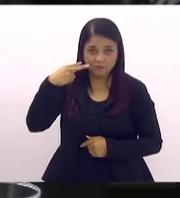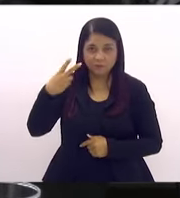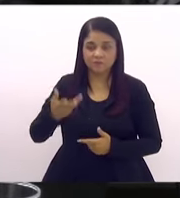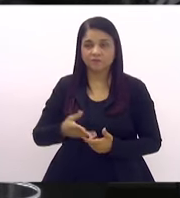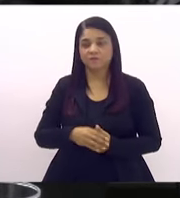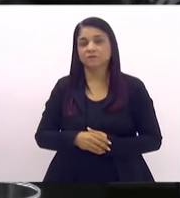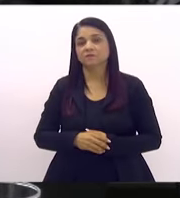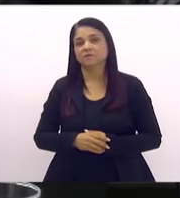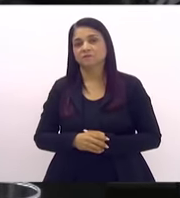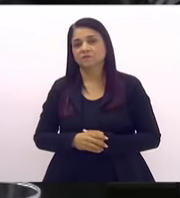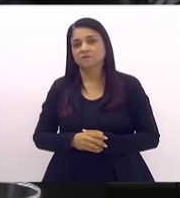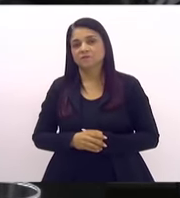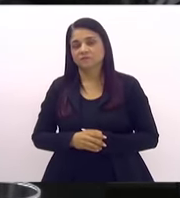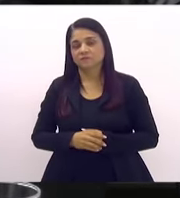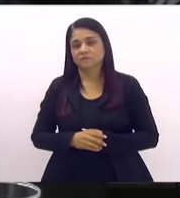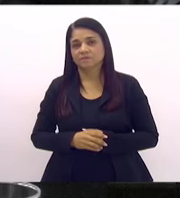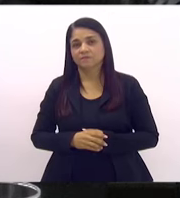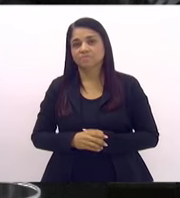uma invasão de